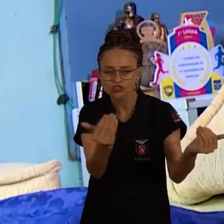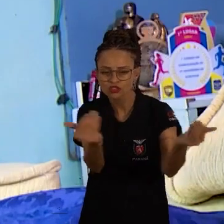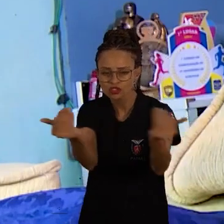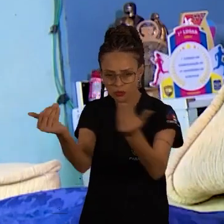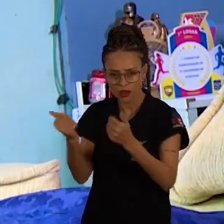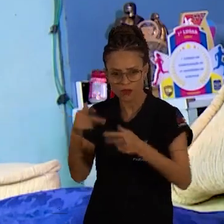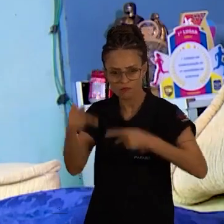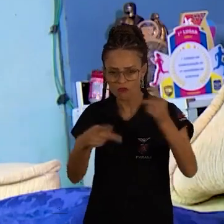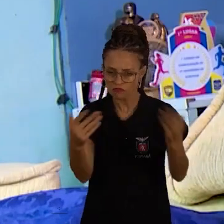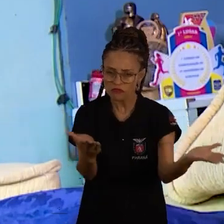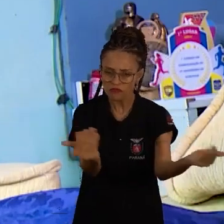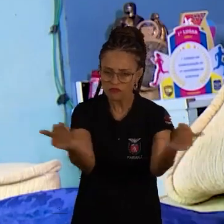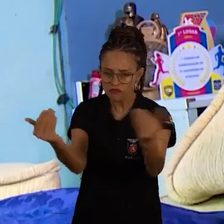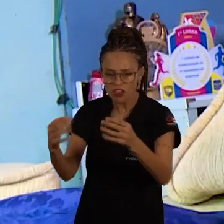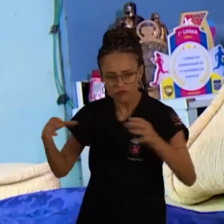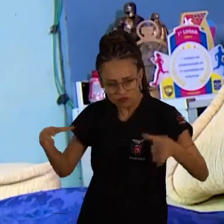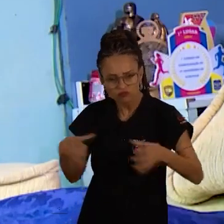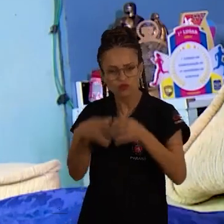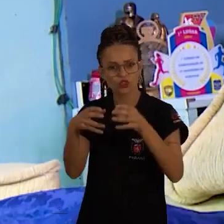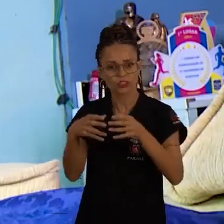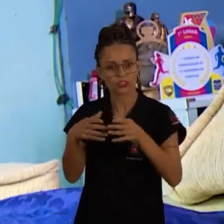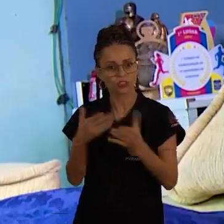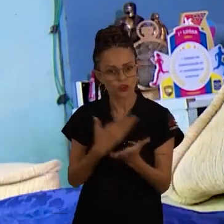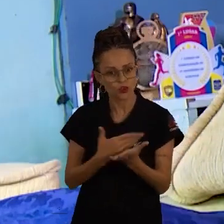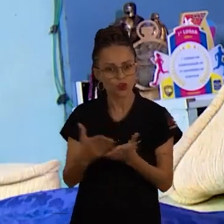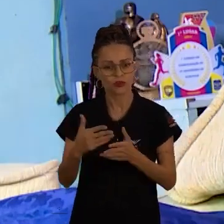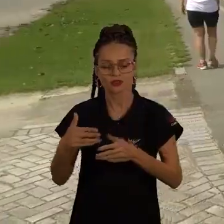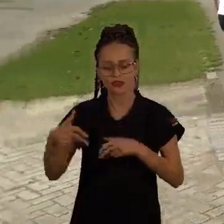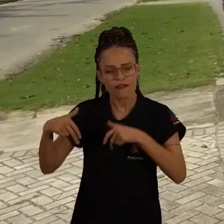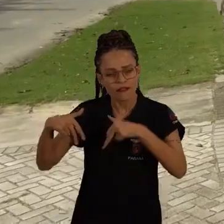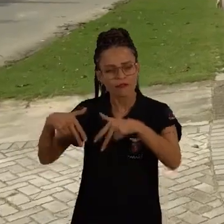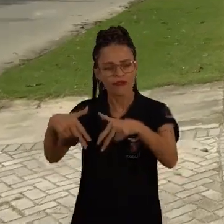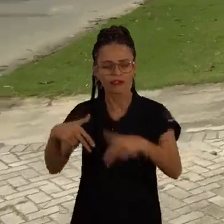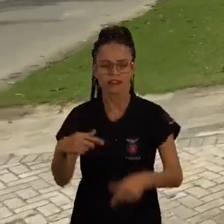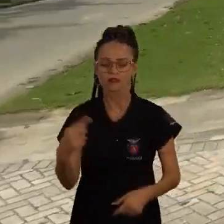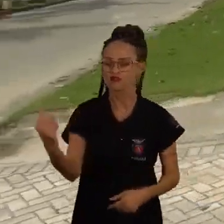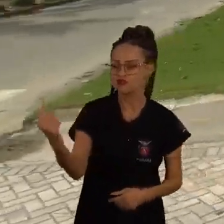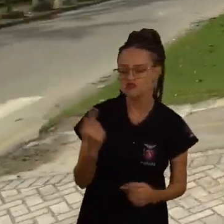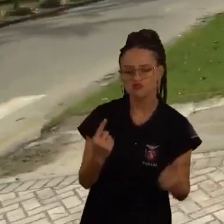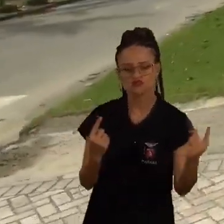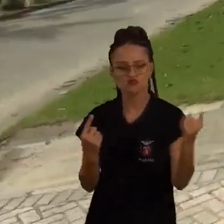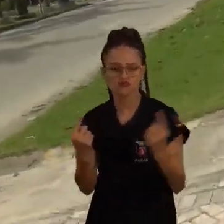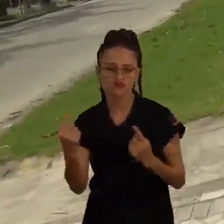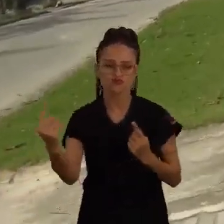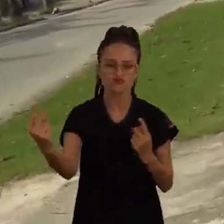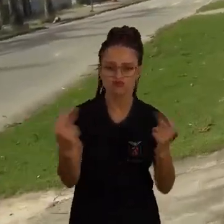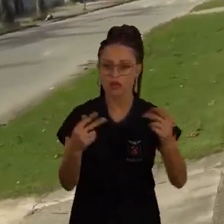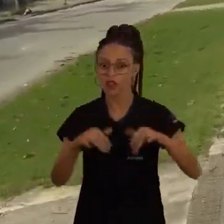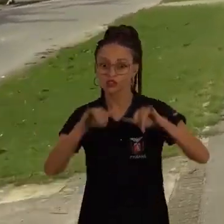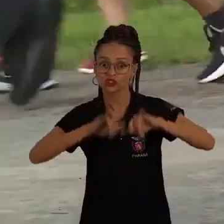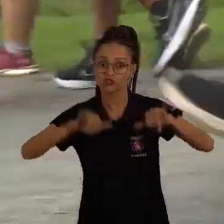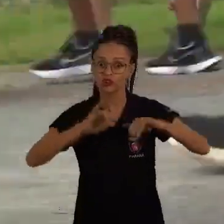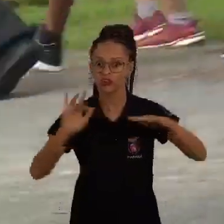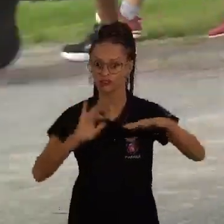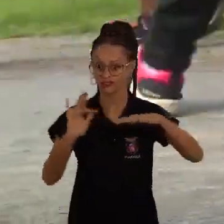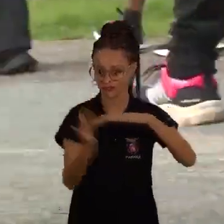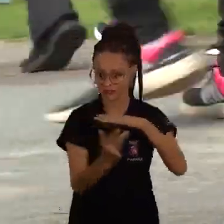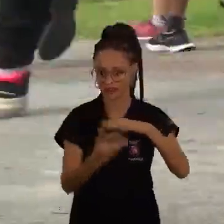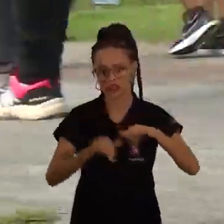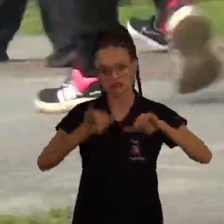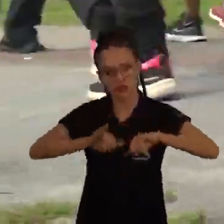povo para poder se unir e a gente começar a fazer a caminhada. Foi um outro, aí sempre divulgando na rede